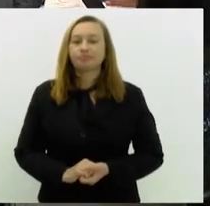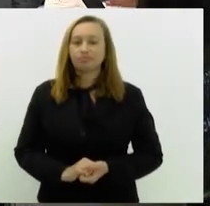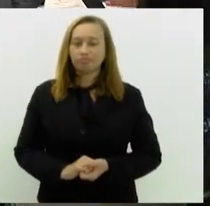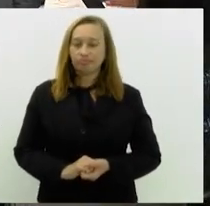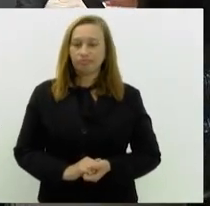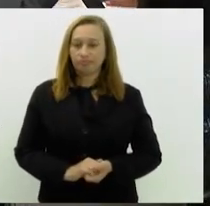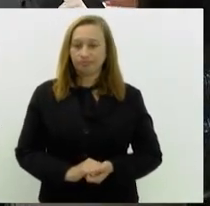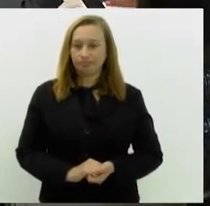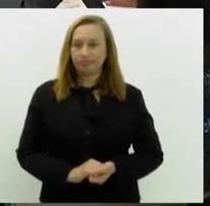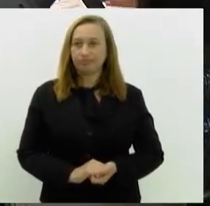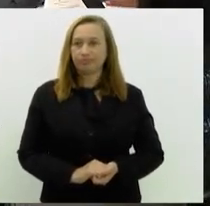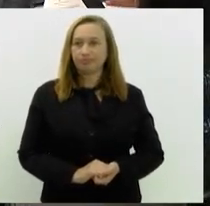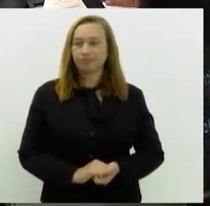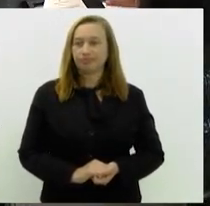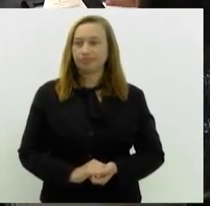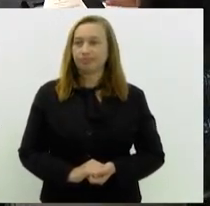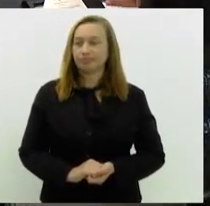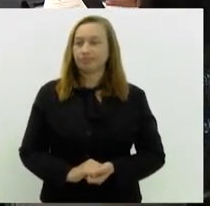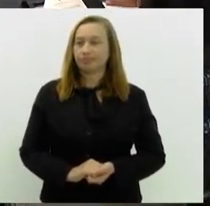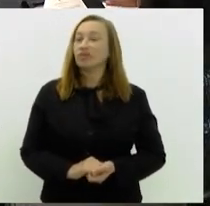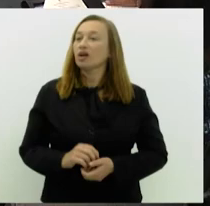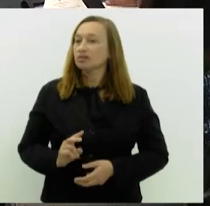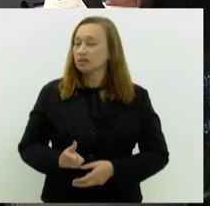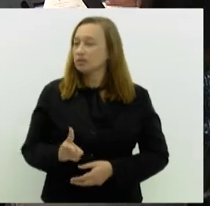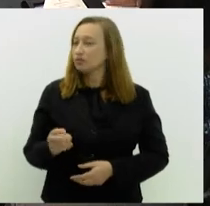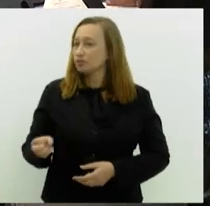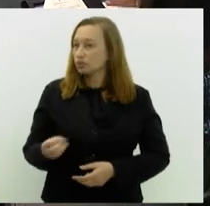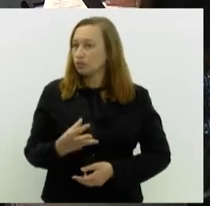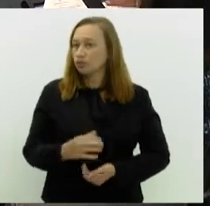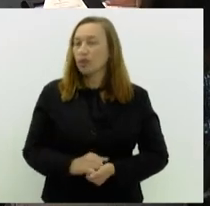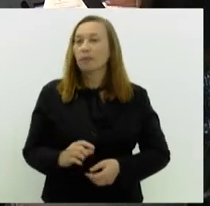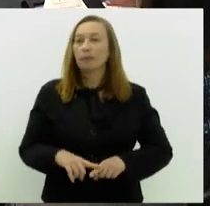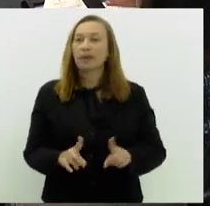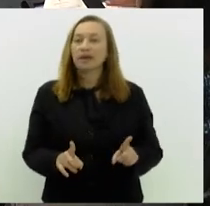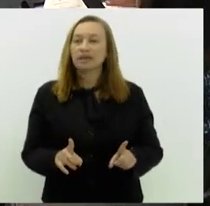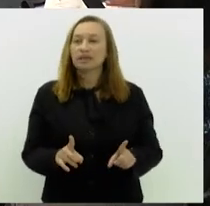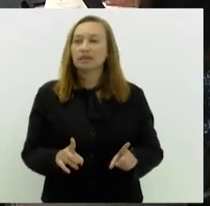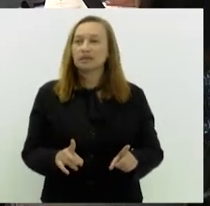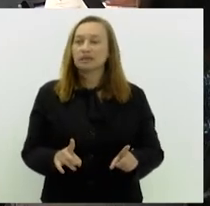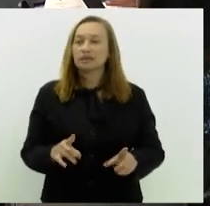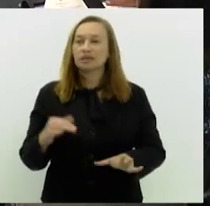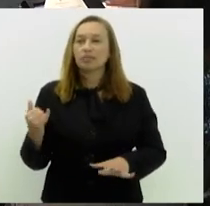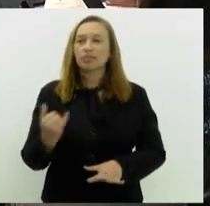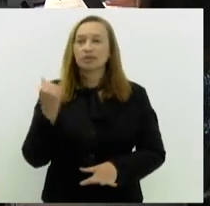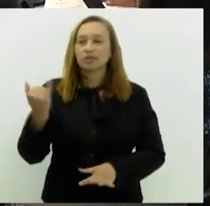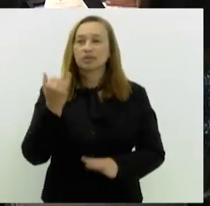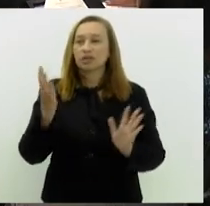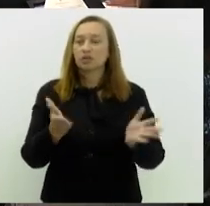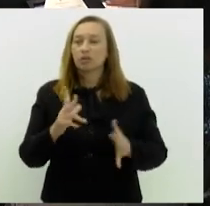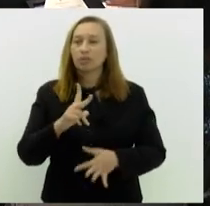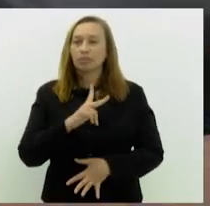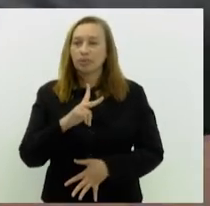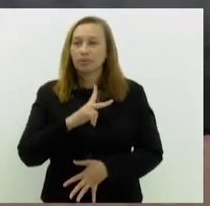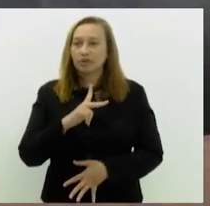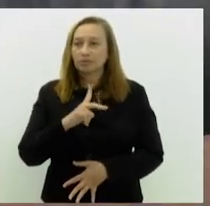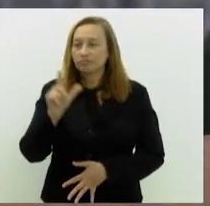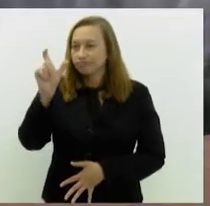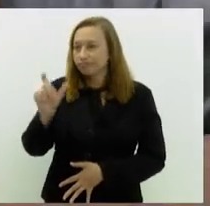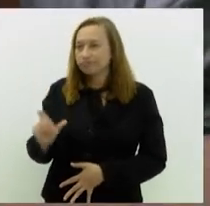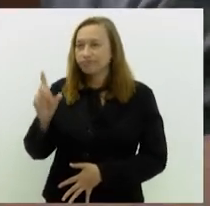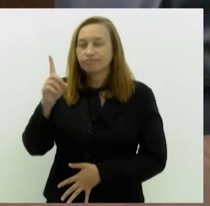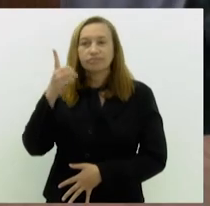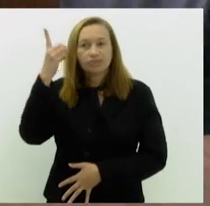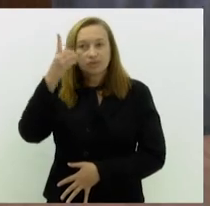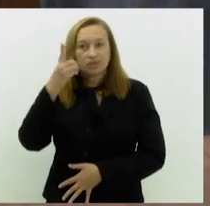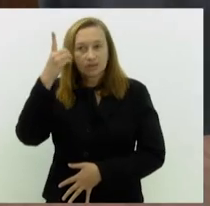torna atual, aliás, sempre foi atual, mas se torna mais latente no caso agora da própria deputada, né, que poderia até se